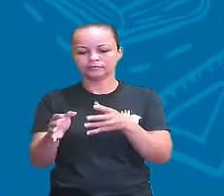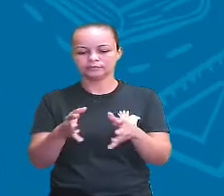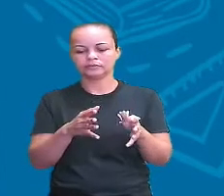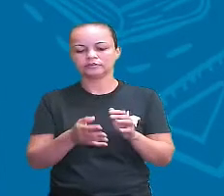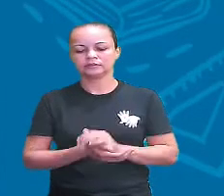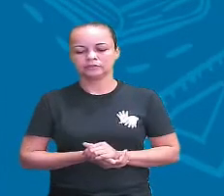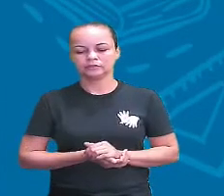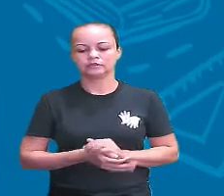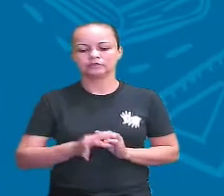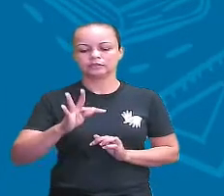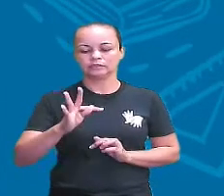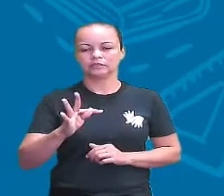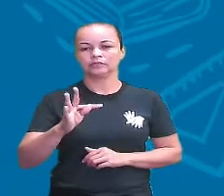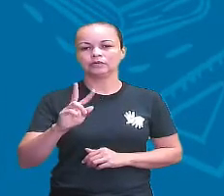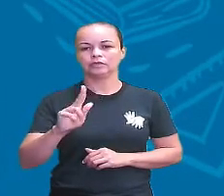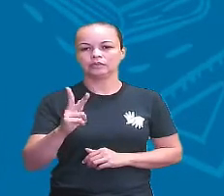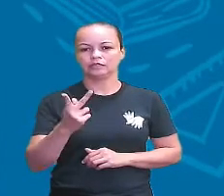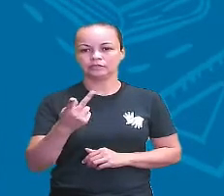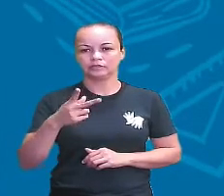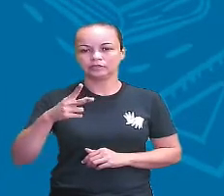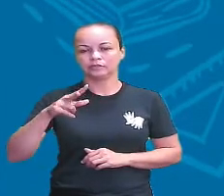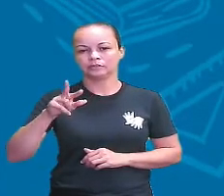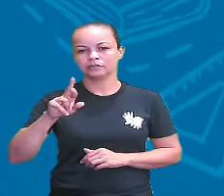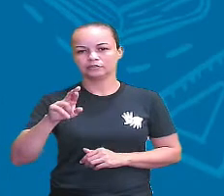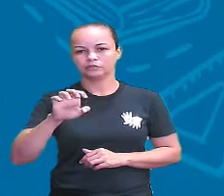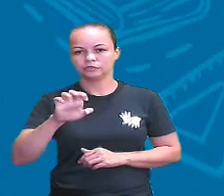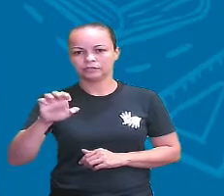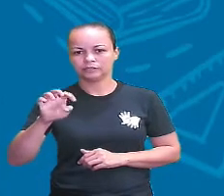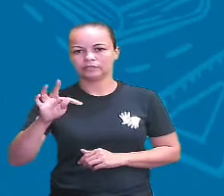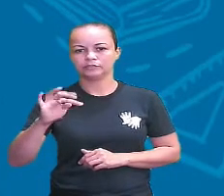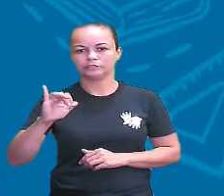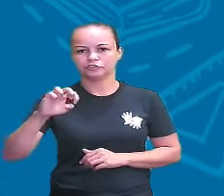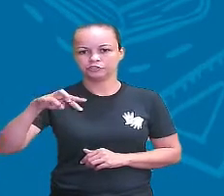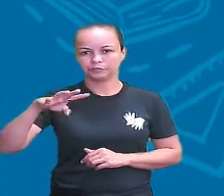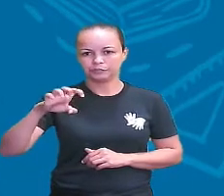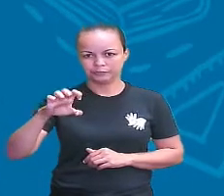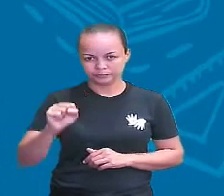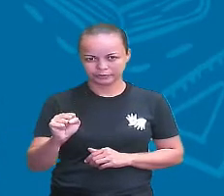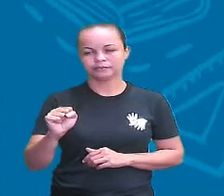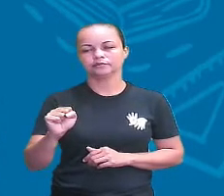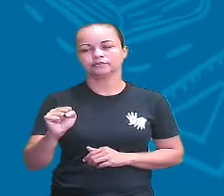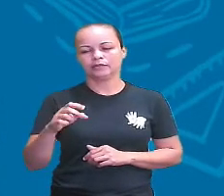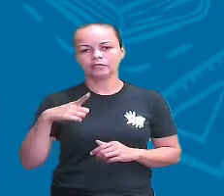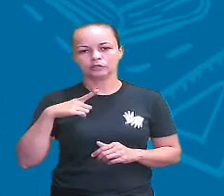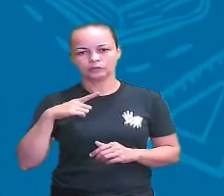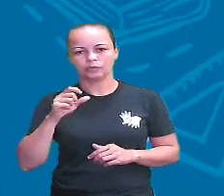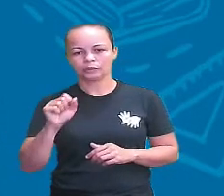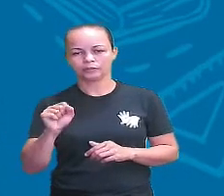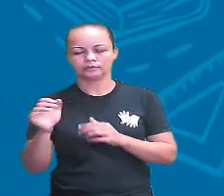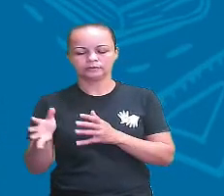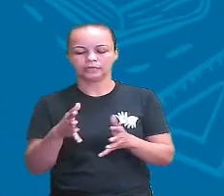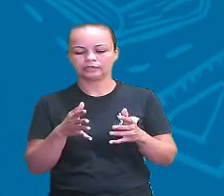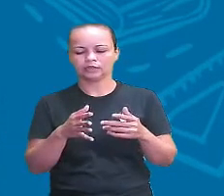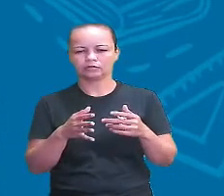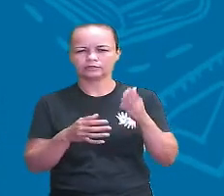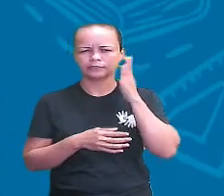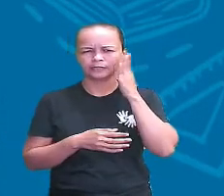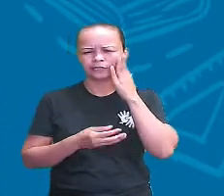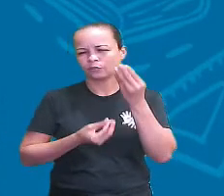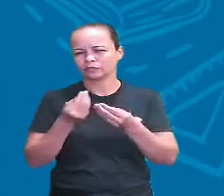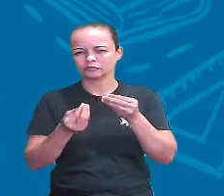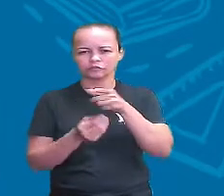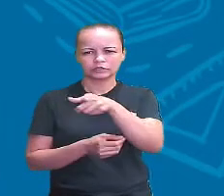3 times. Tem um Szinho. Certo, gente? Deu para compreender aí, para vocês não falarem uma vez,